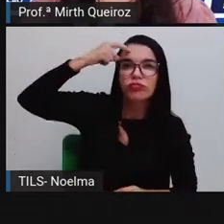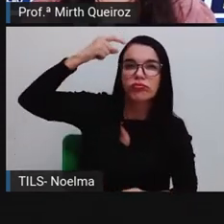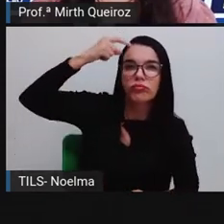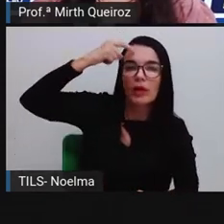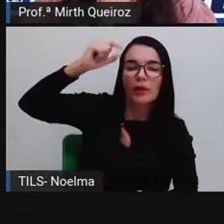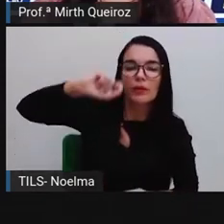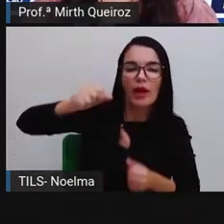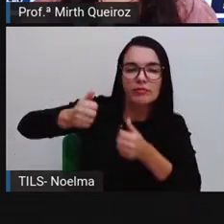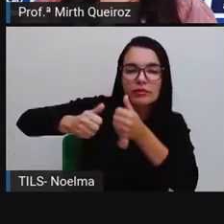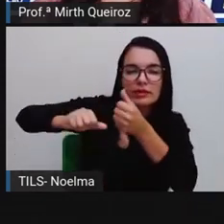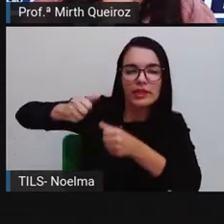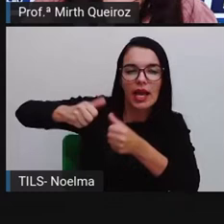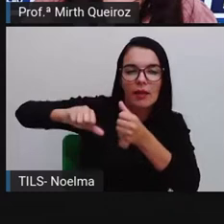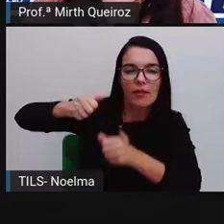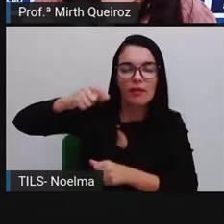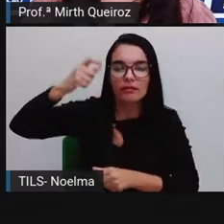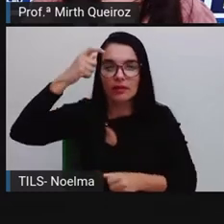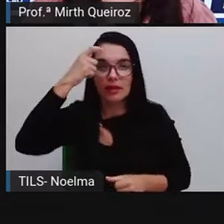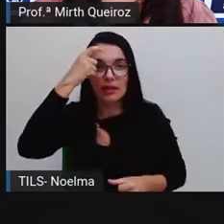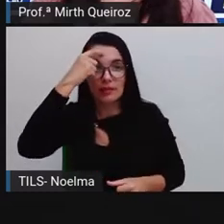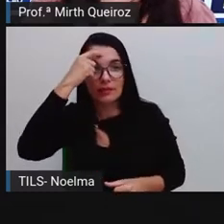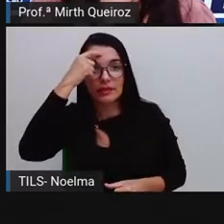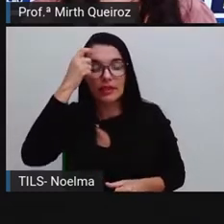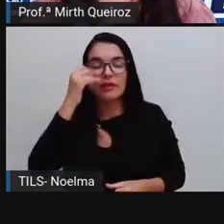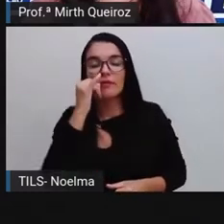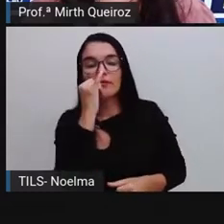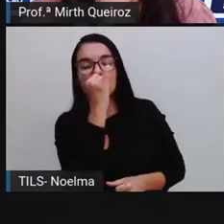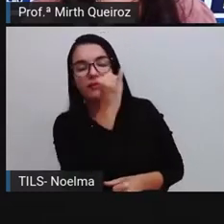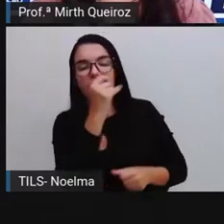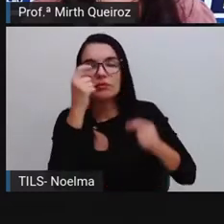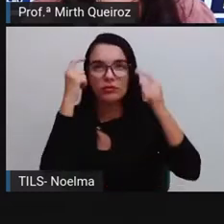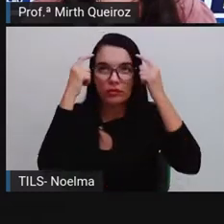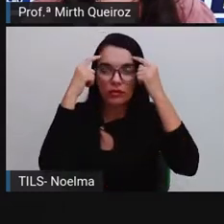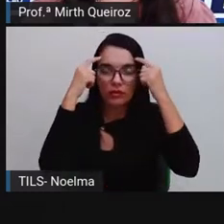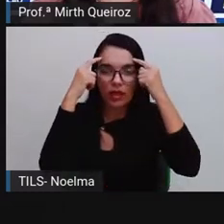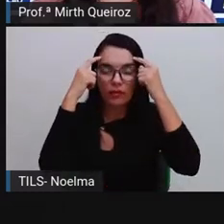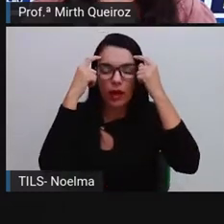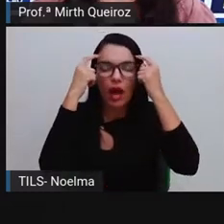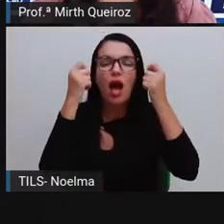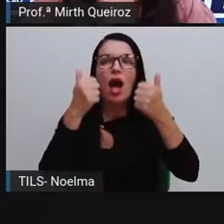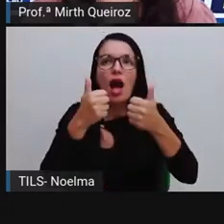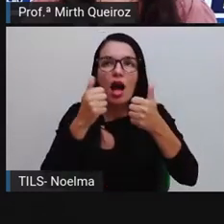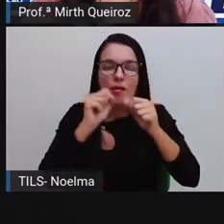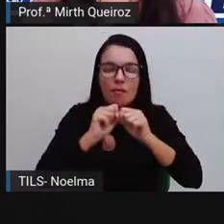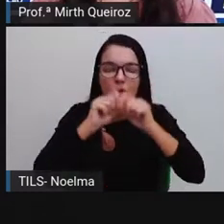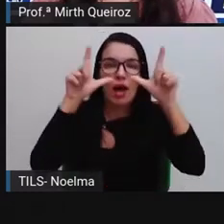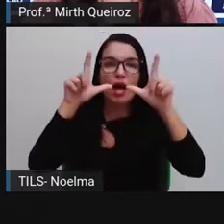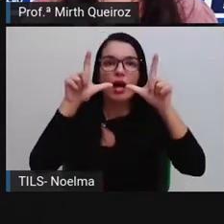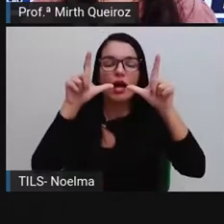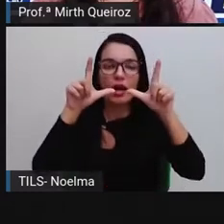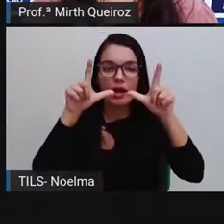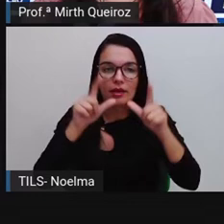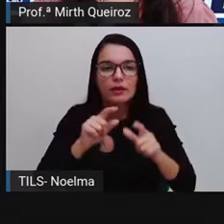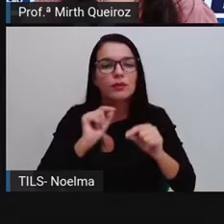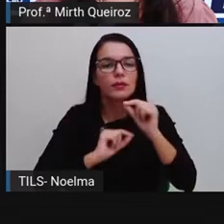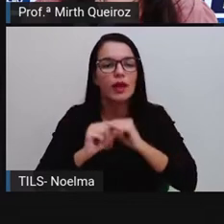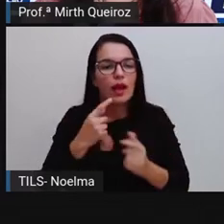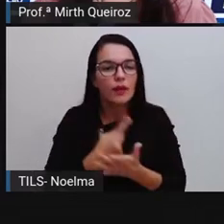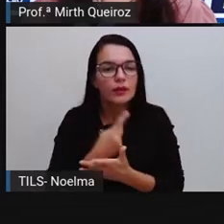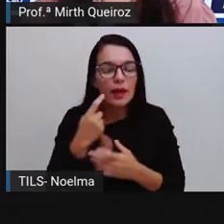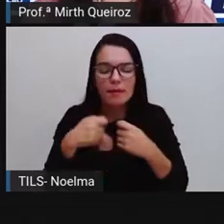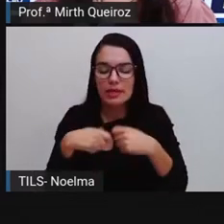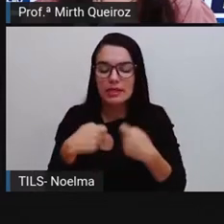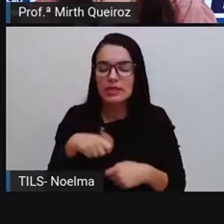água, ele diminuiu. E por isso a gente sente aí a necessidade de tomar água. Mas importante é que a